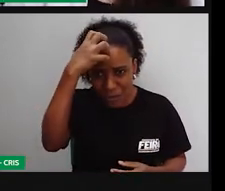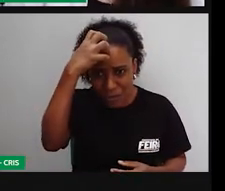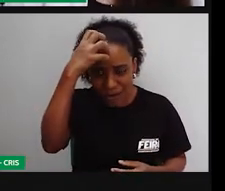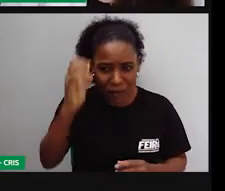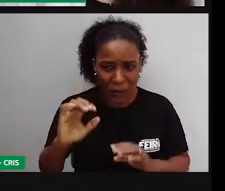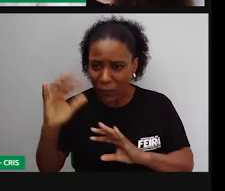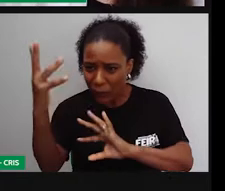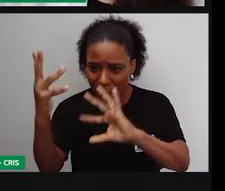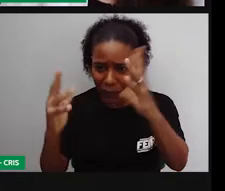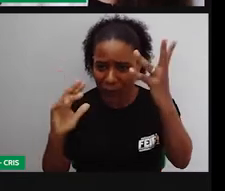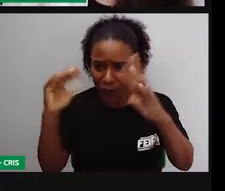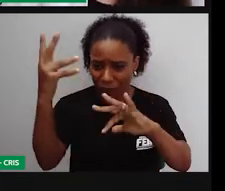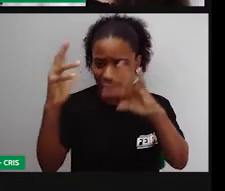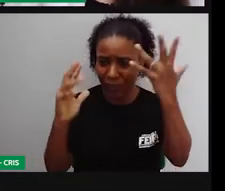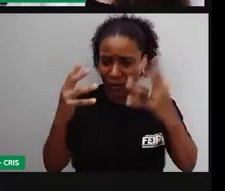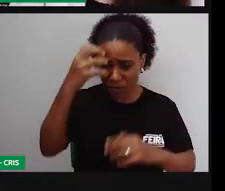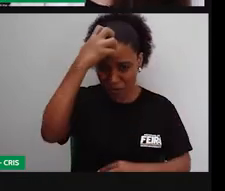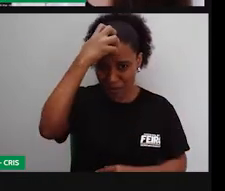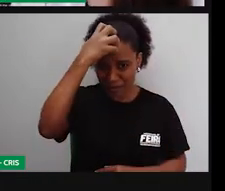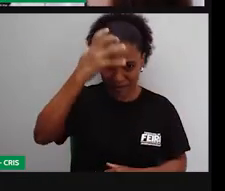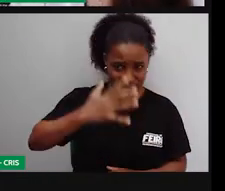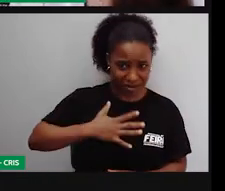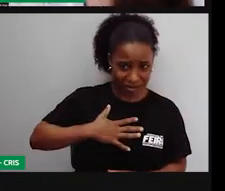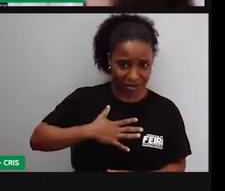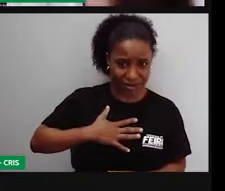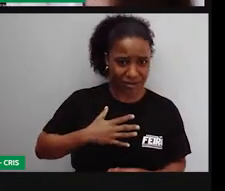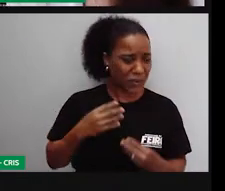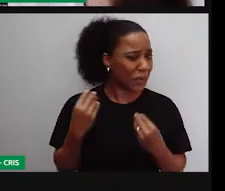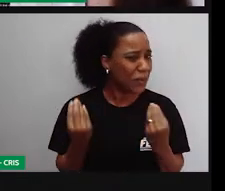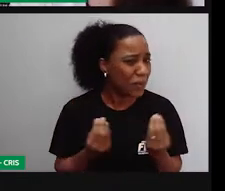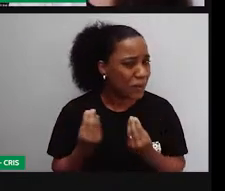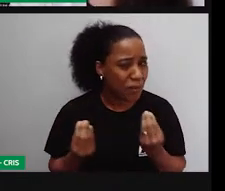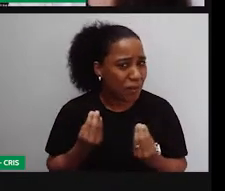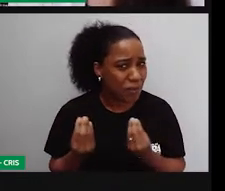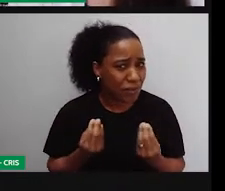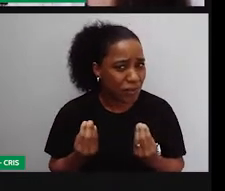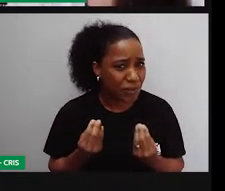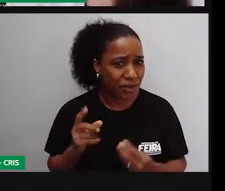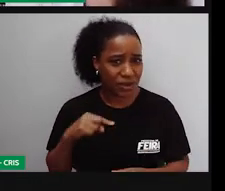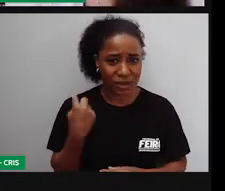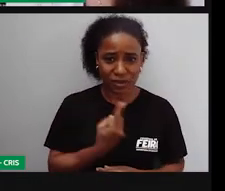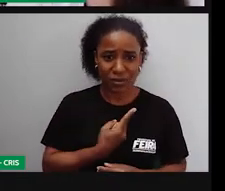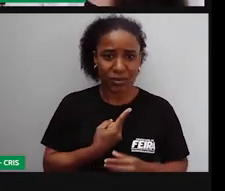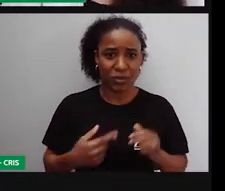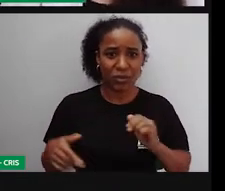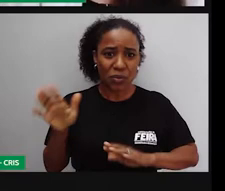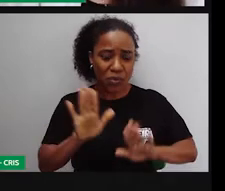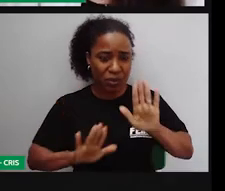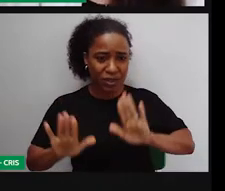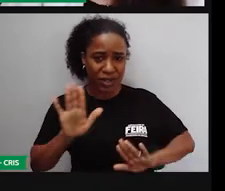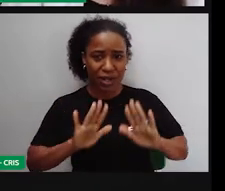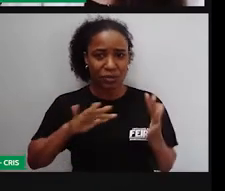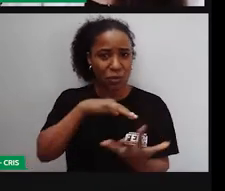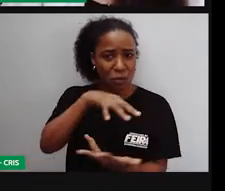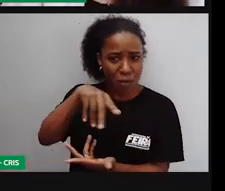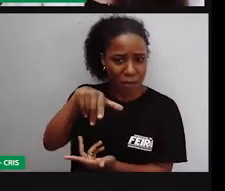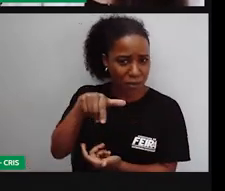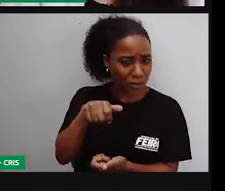Terra? Que negócio é esse que nós não temos os devidos cuidados com o mundo em que